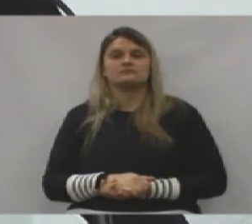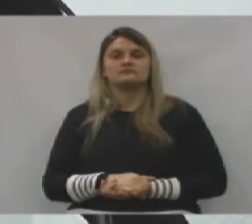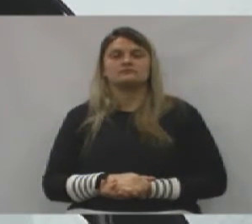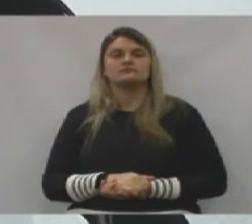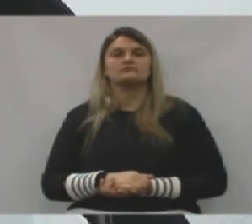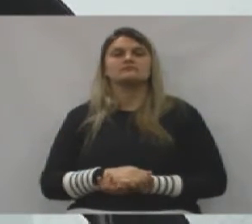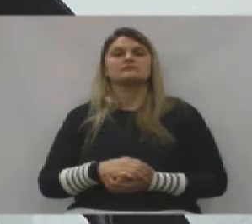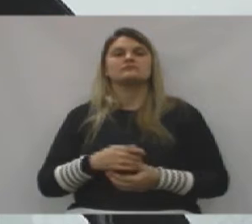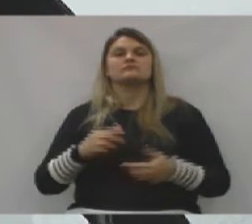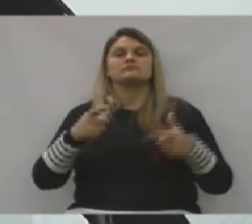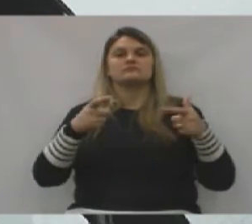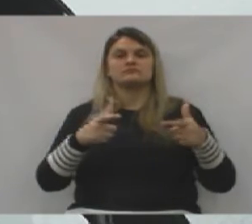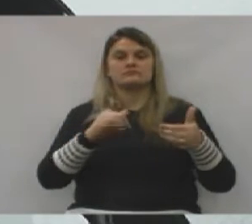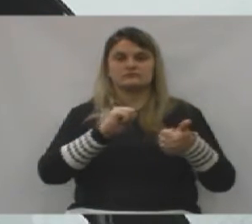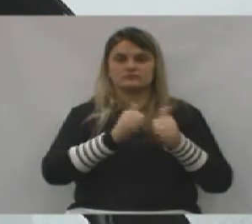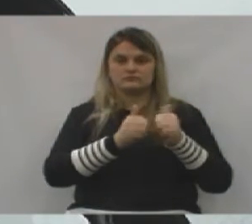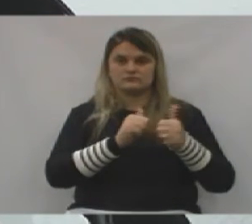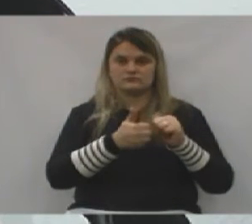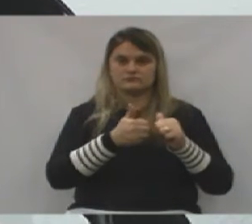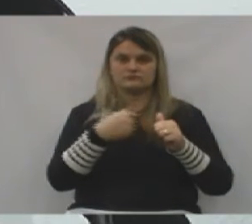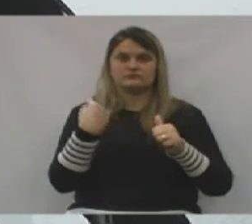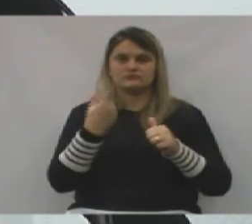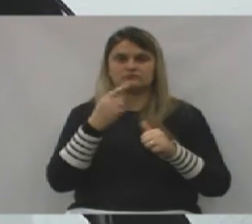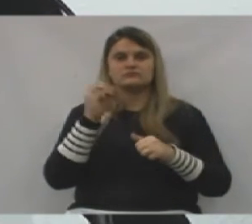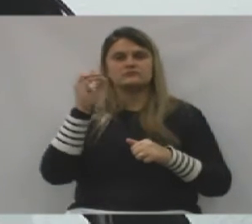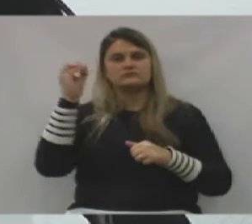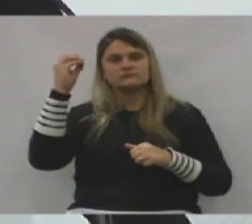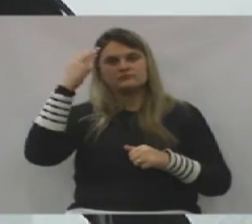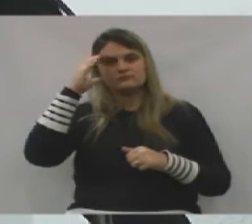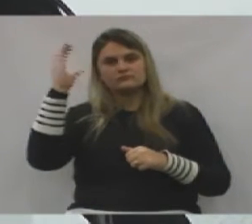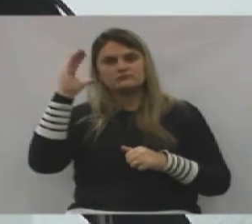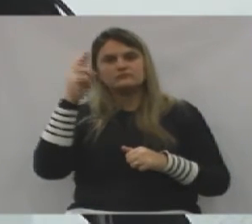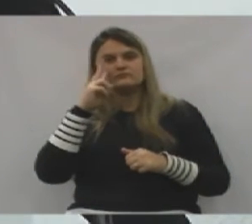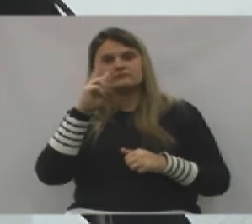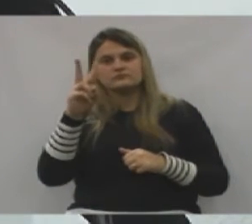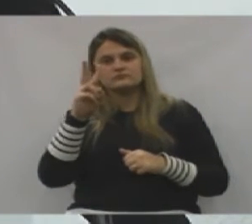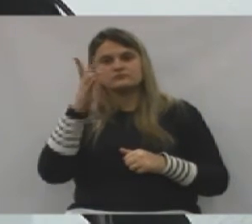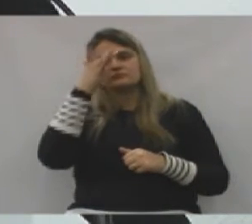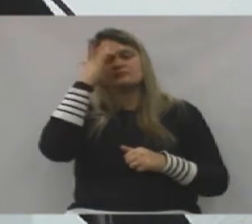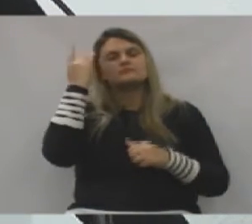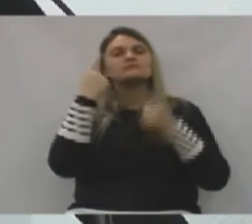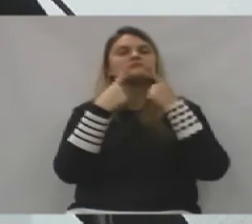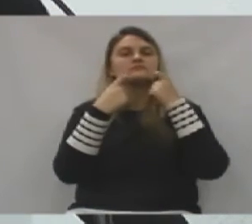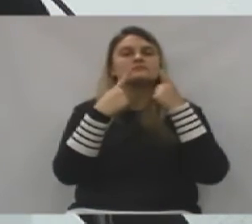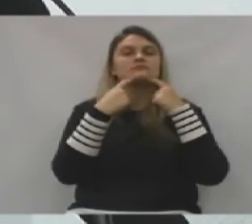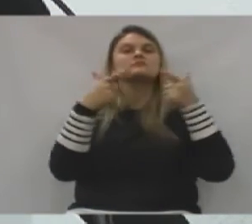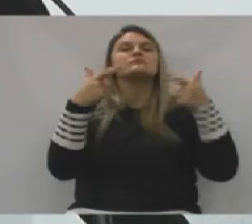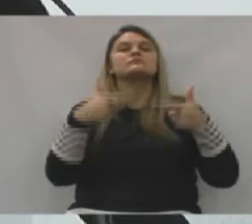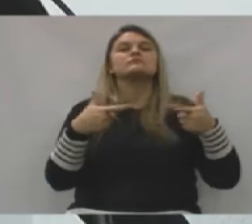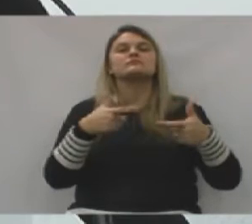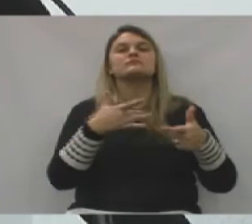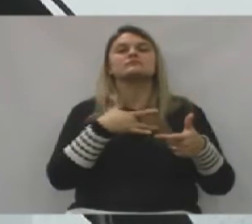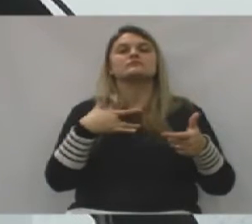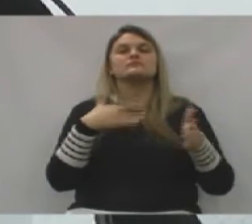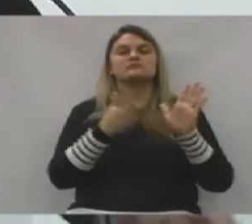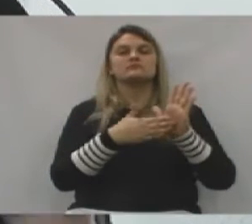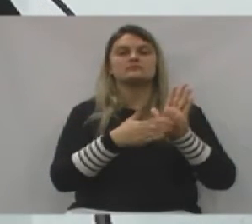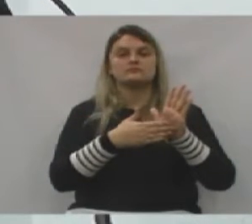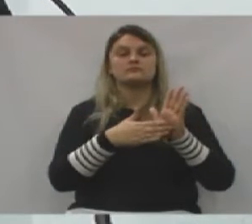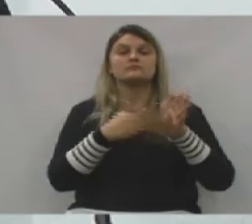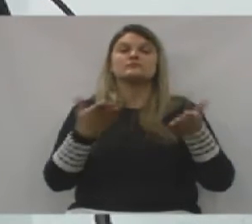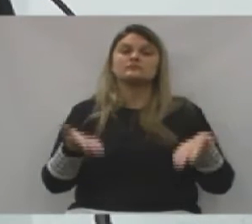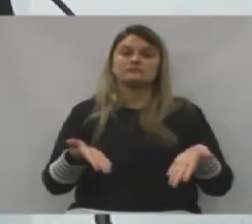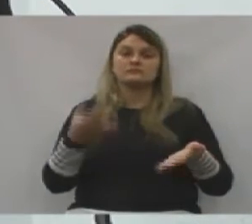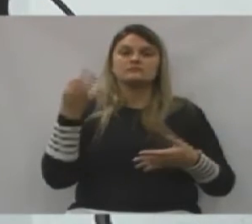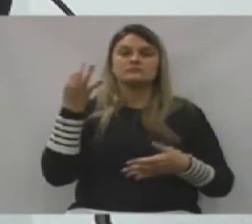As canchas, que nós fomos até Curitiba, e o pessoal dizendo, e a saúde? Então, com